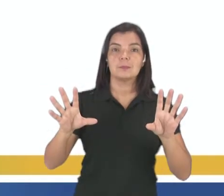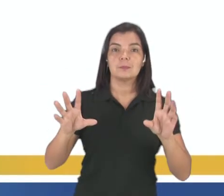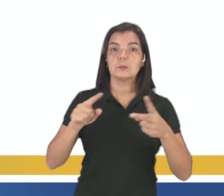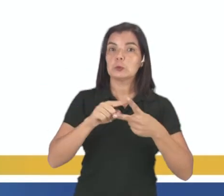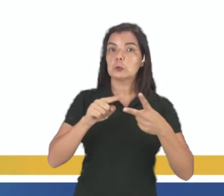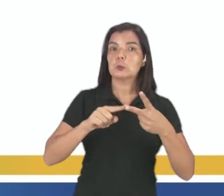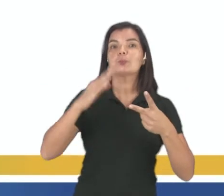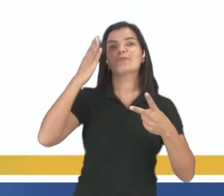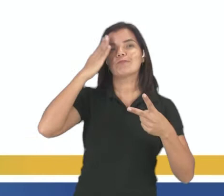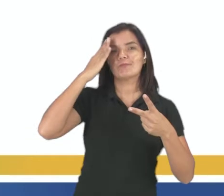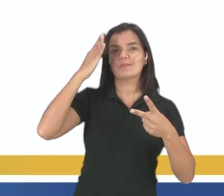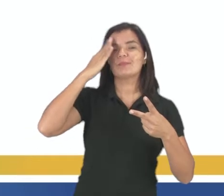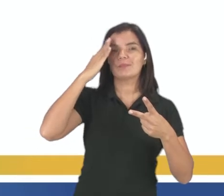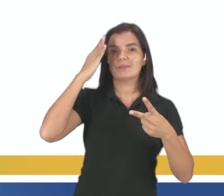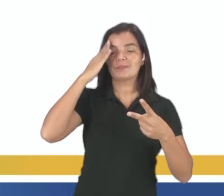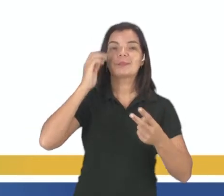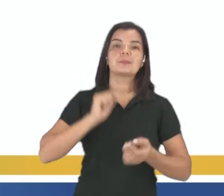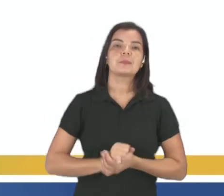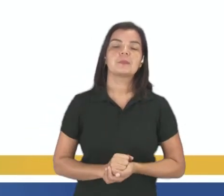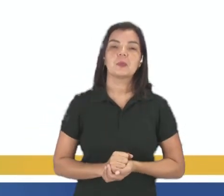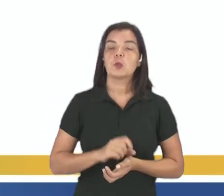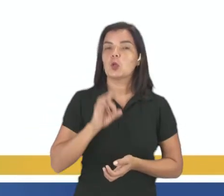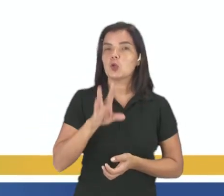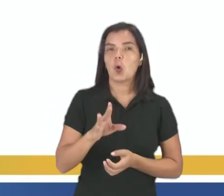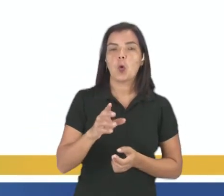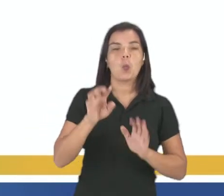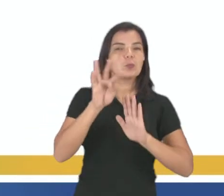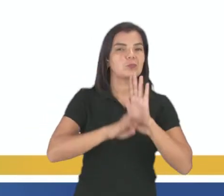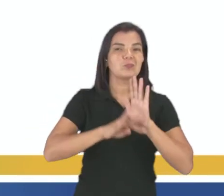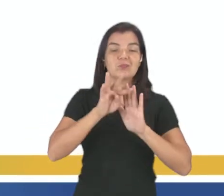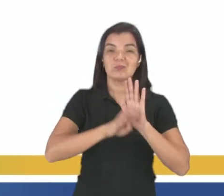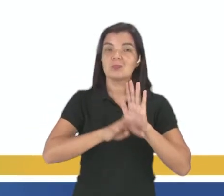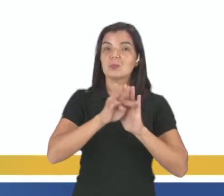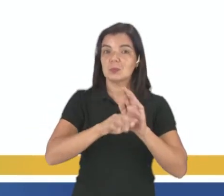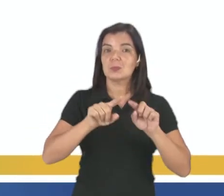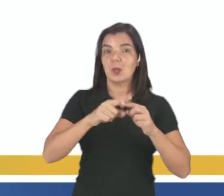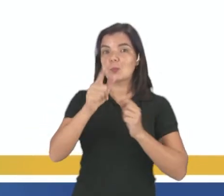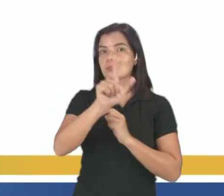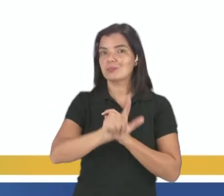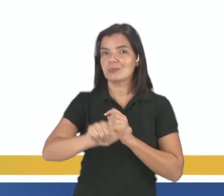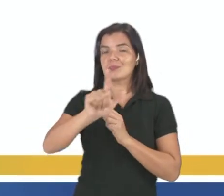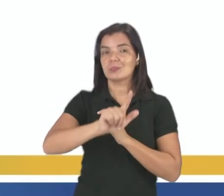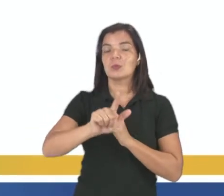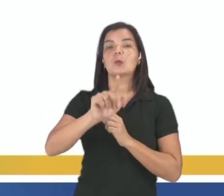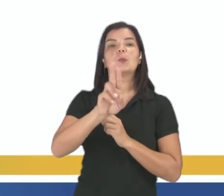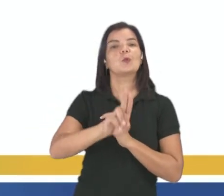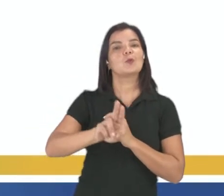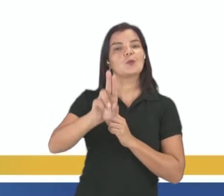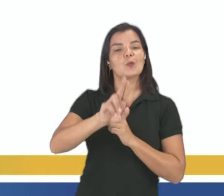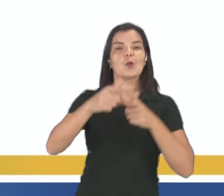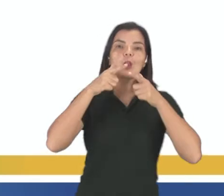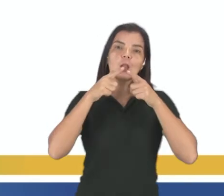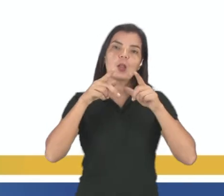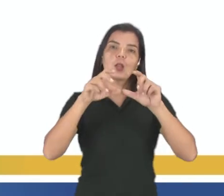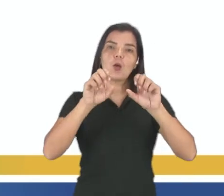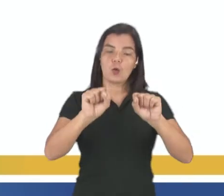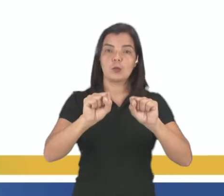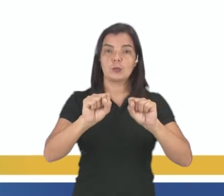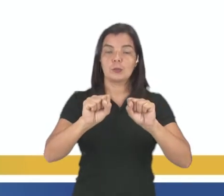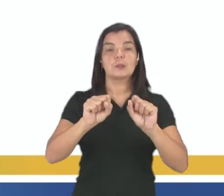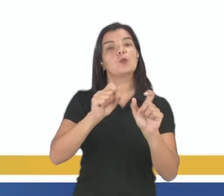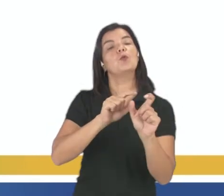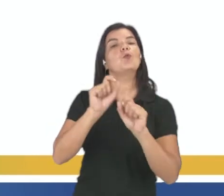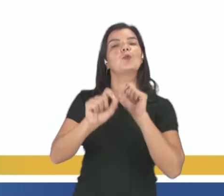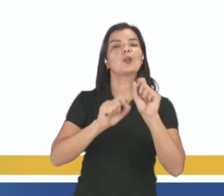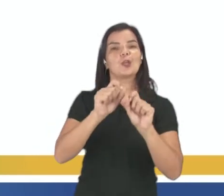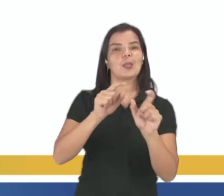duplo sentido, tá? Não é como os textos poéticos ou literários, tá? Que utilizam uma linguagem